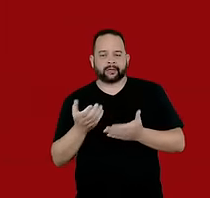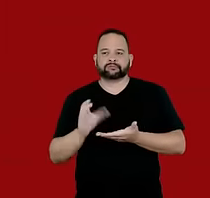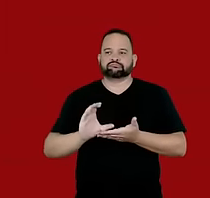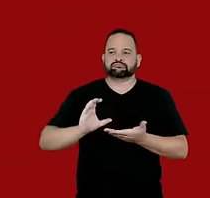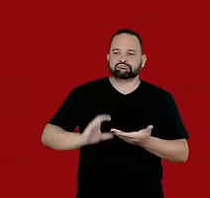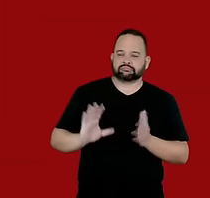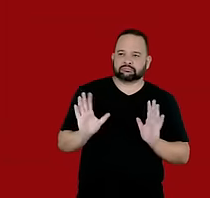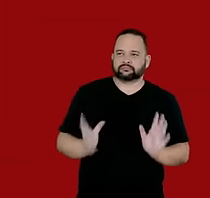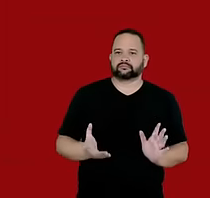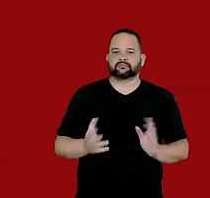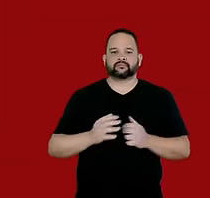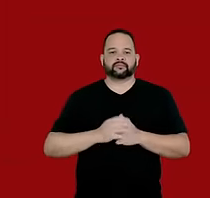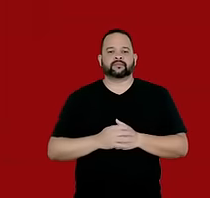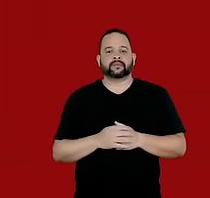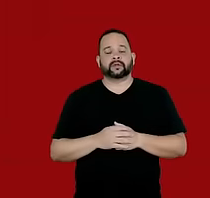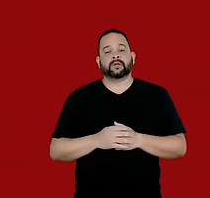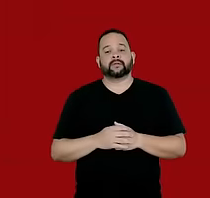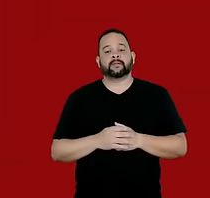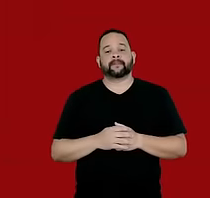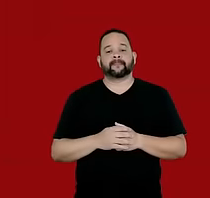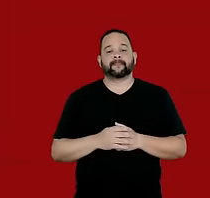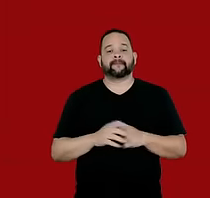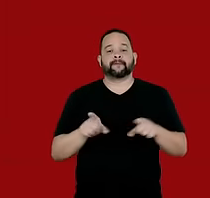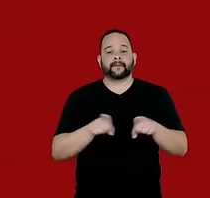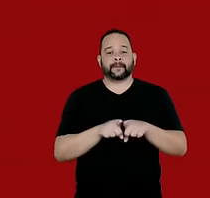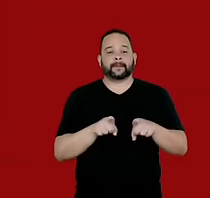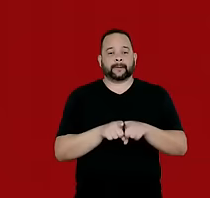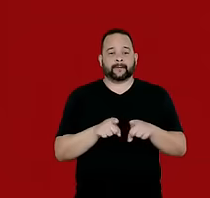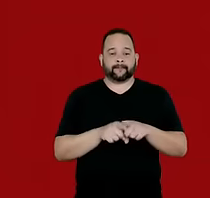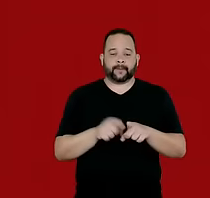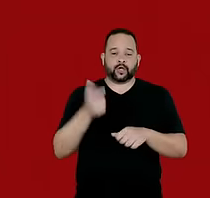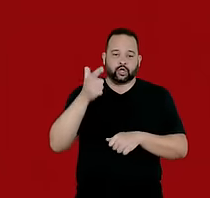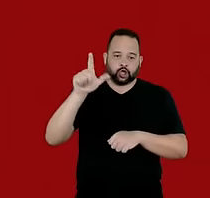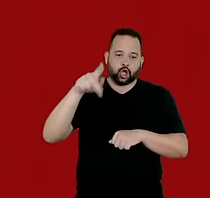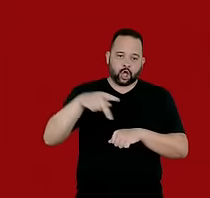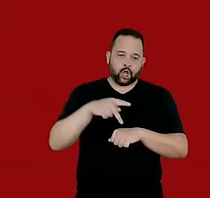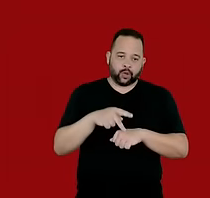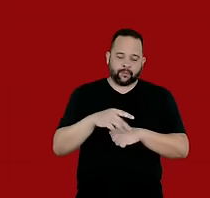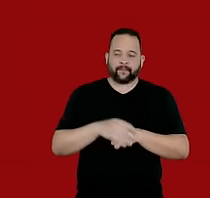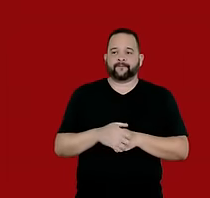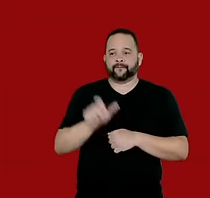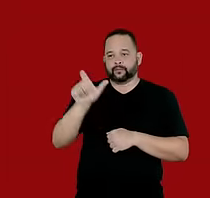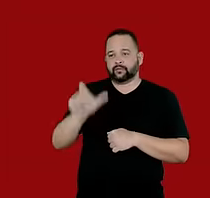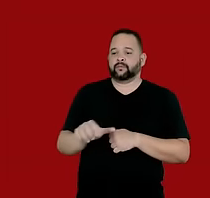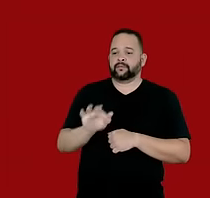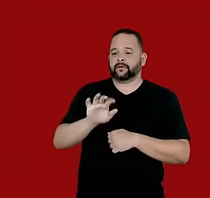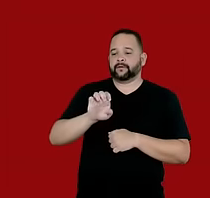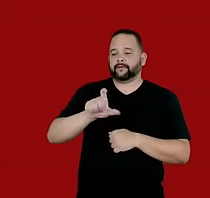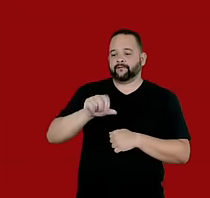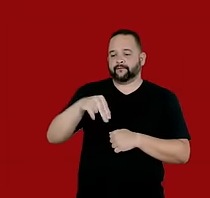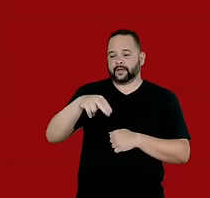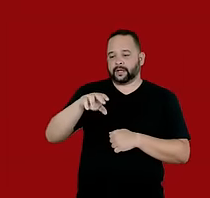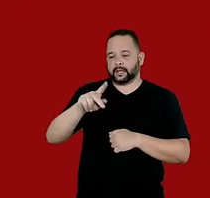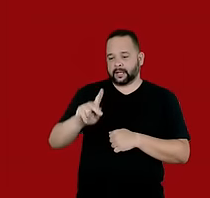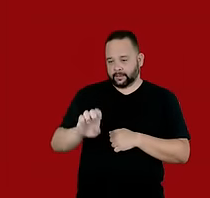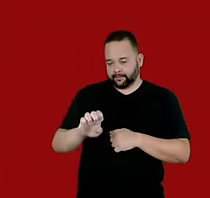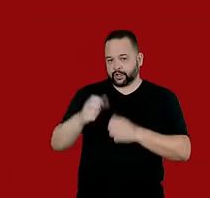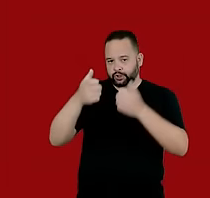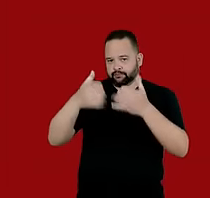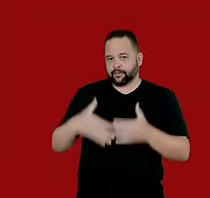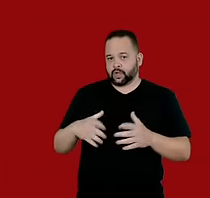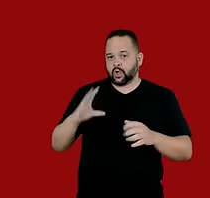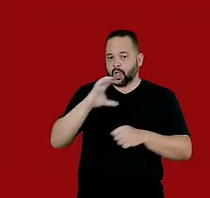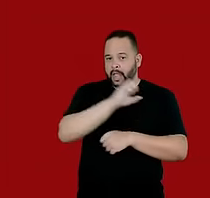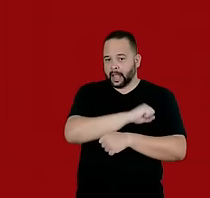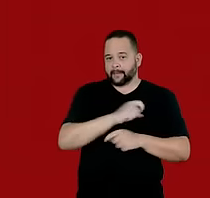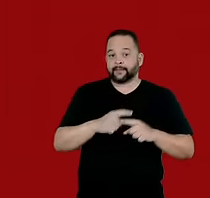de incentivadas parte de exterior Felipe conseguiu falar muito rapidamente Mas é uma parcela que a gente também chama atenção